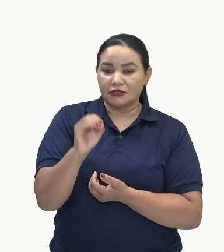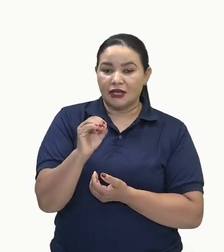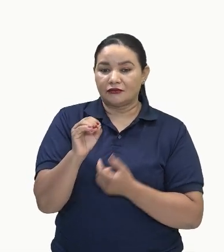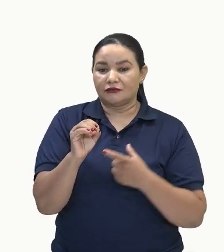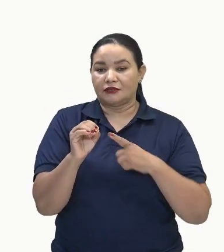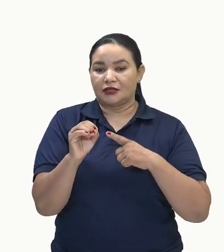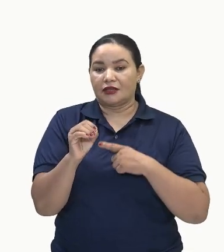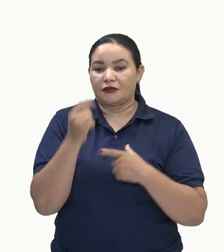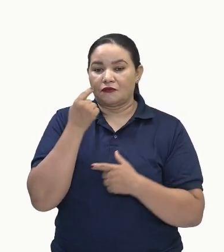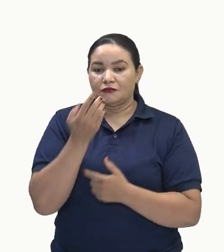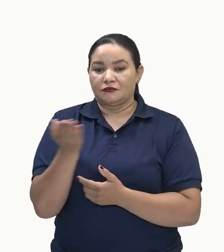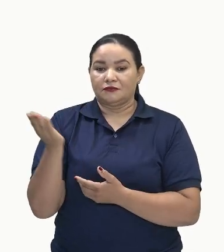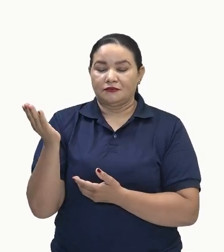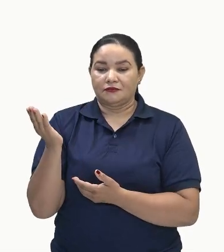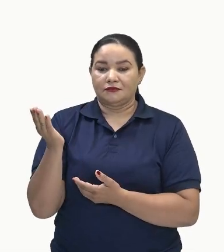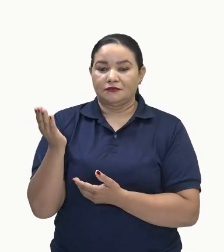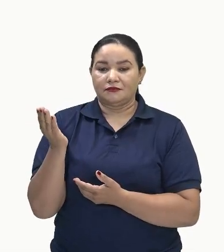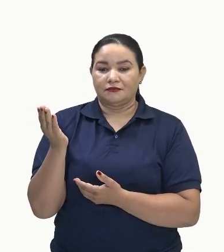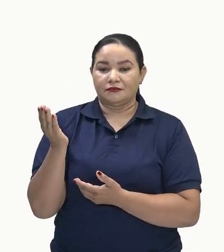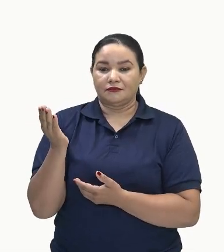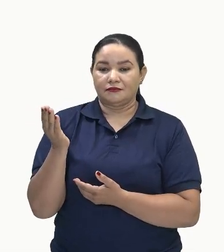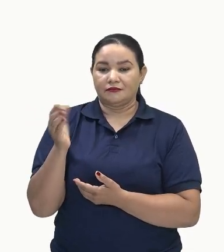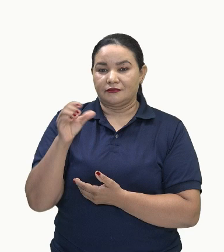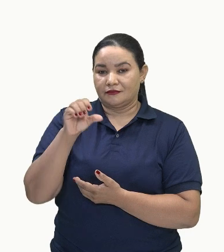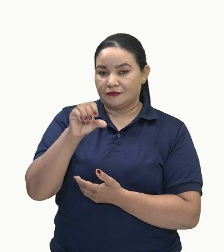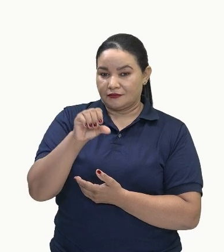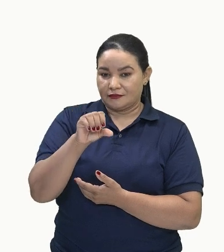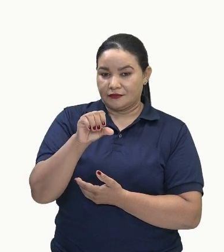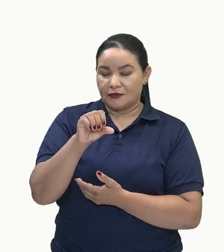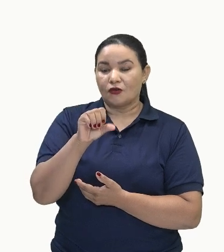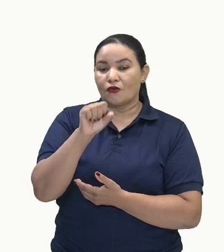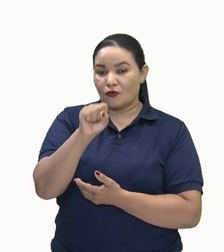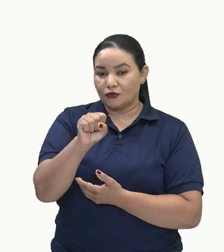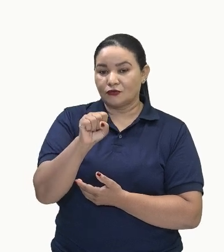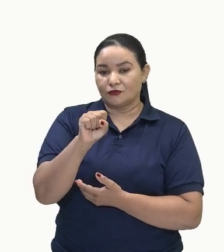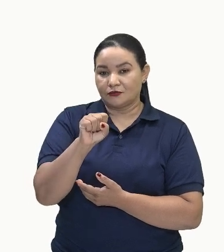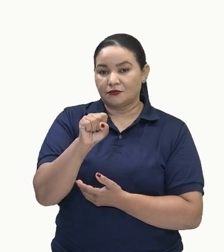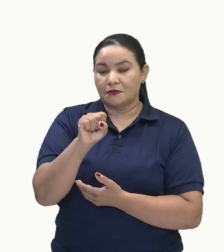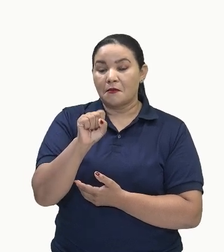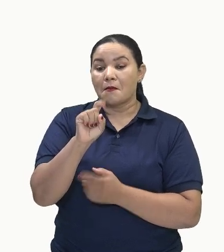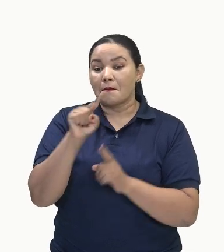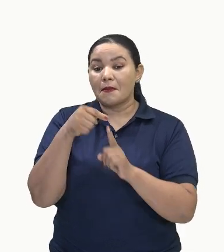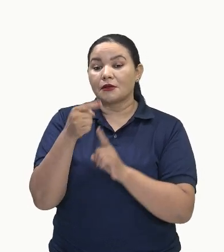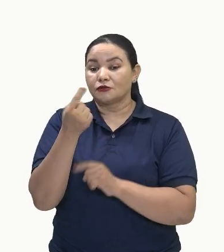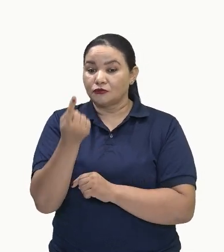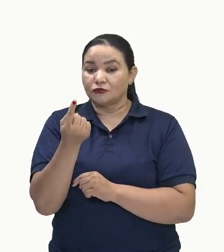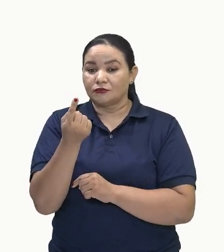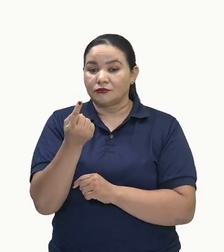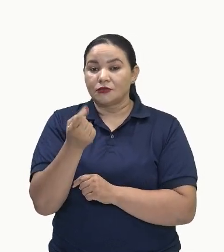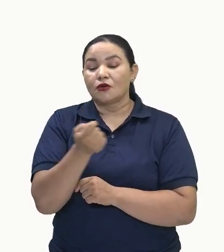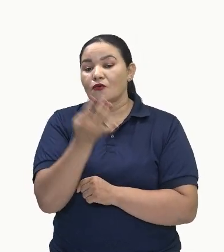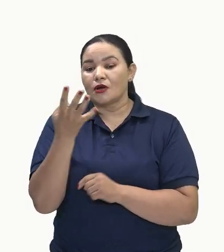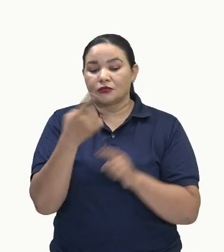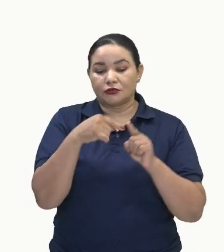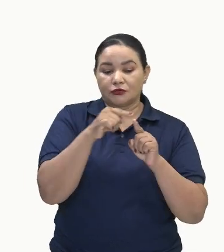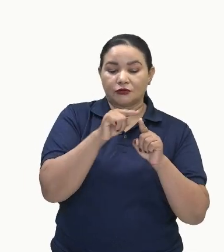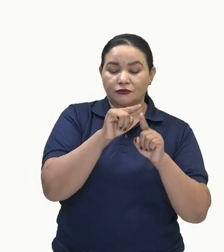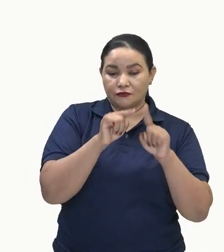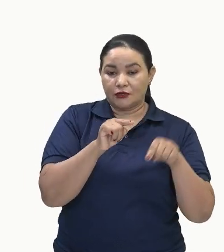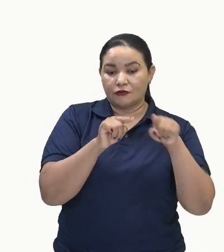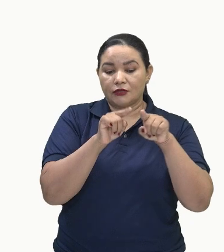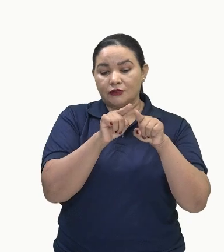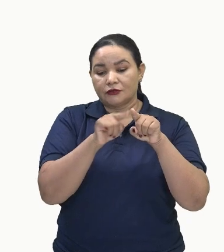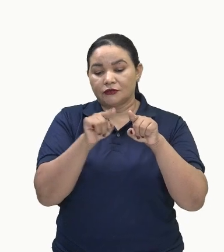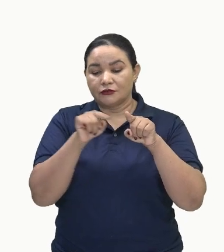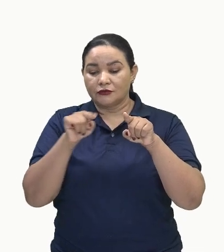1, 2, 3, 4, 5, 6, 7, 8. 8 zero e mais o número 1. Quantas casas decimais nós temos no total? Nós temos 9